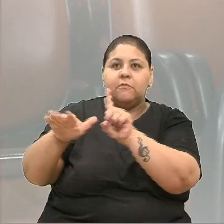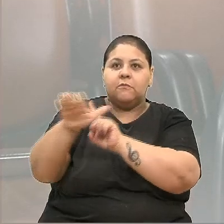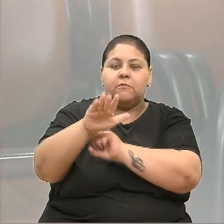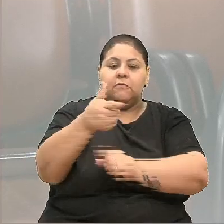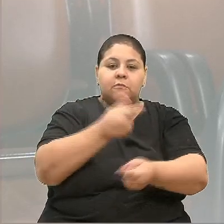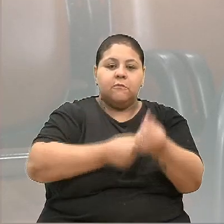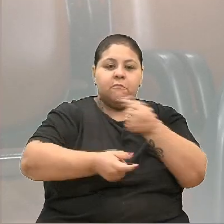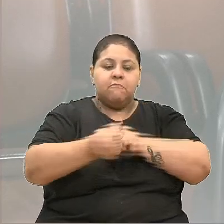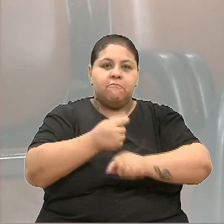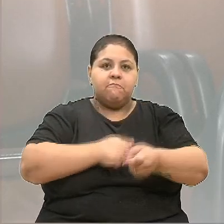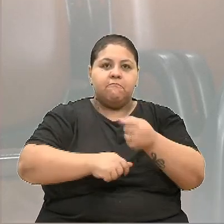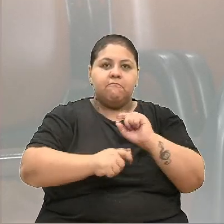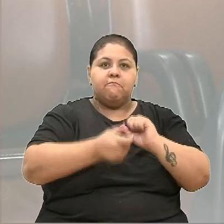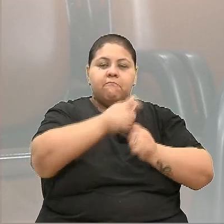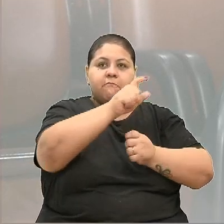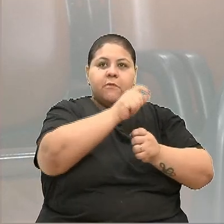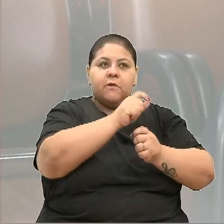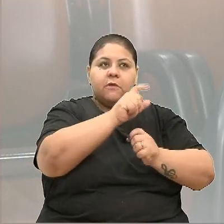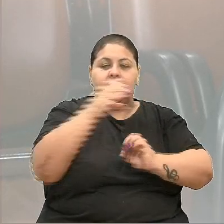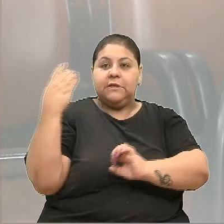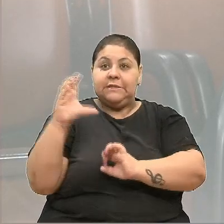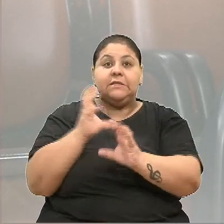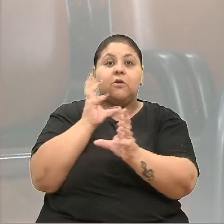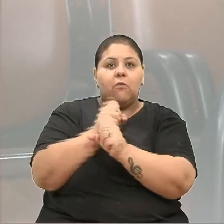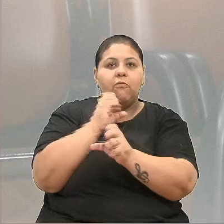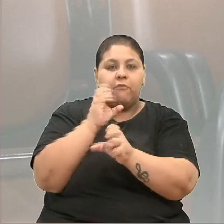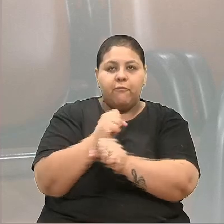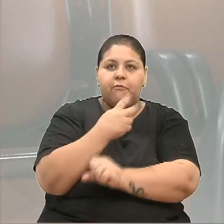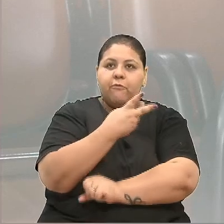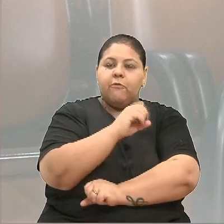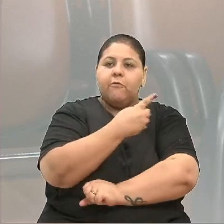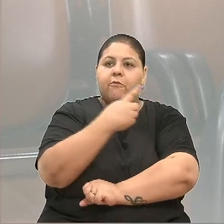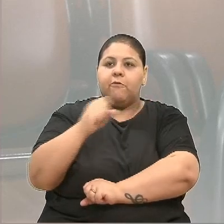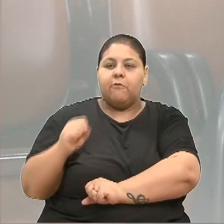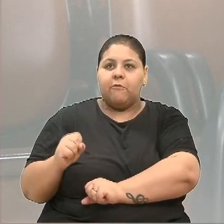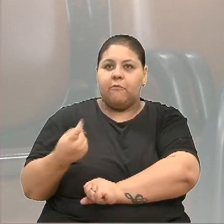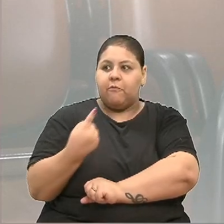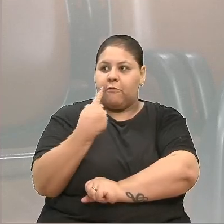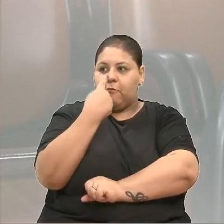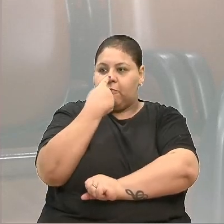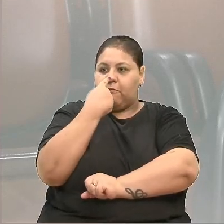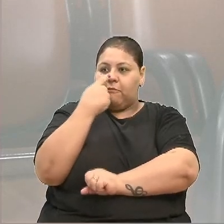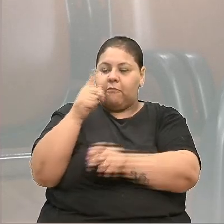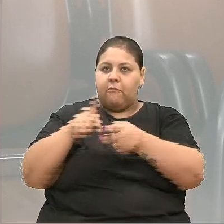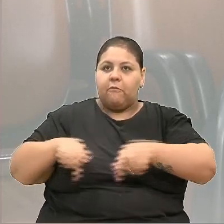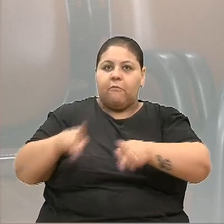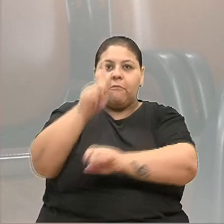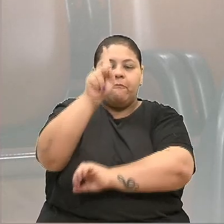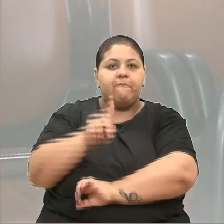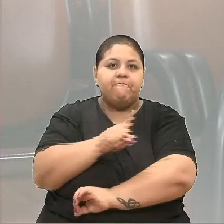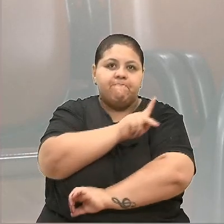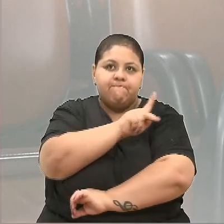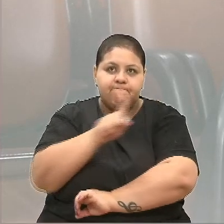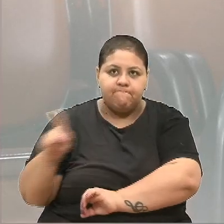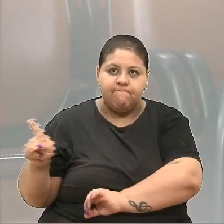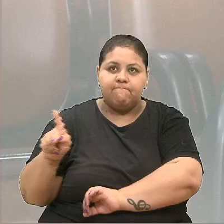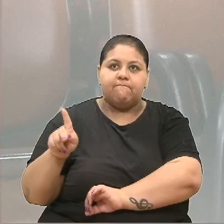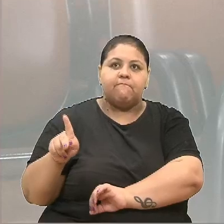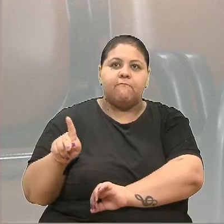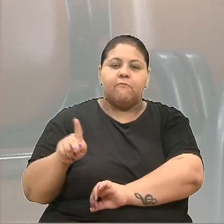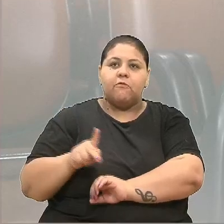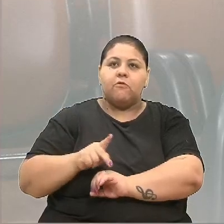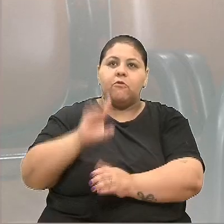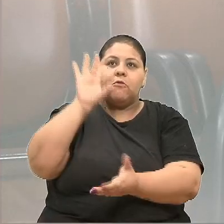de Empresas e Ciências Contábeis. Em 2018, a admiração da população pelo padre Pedro Risson foi